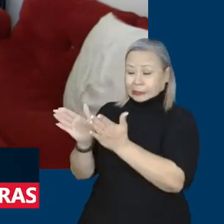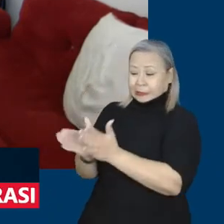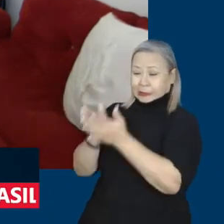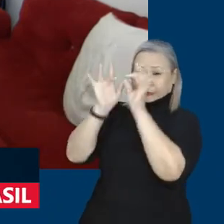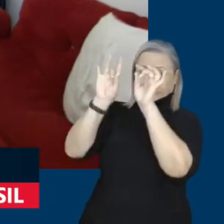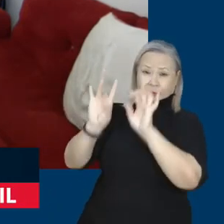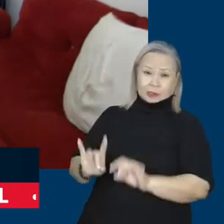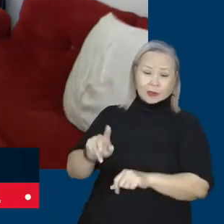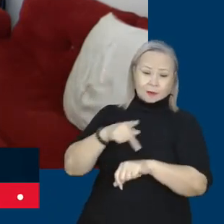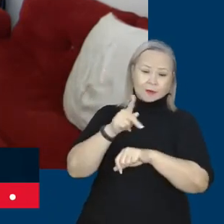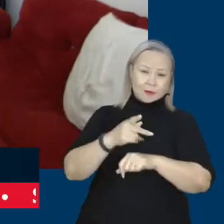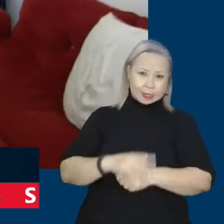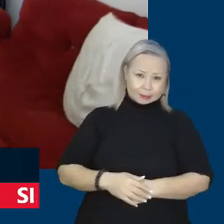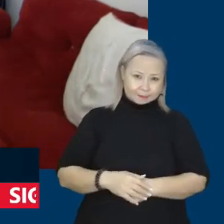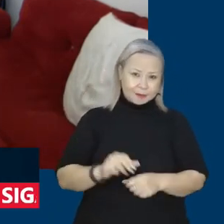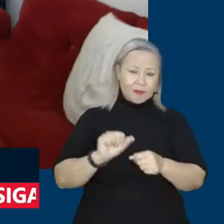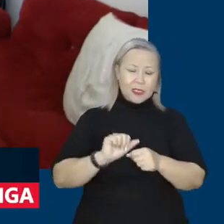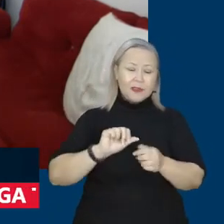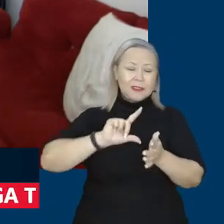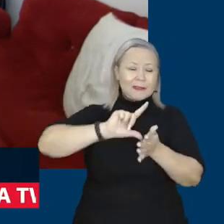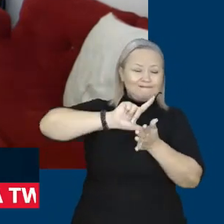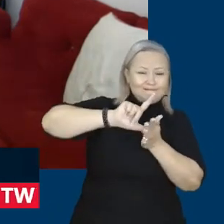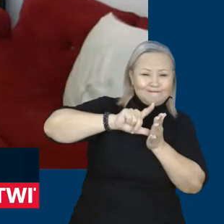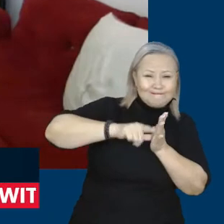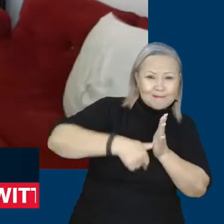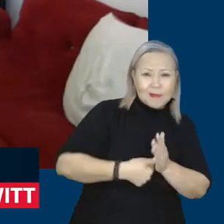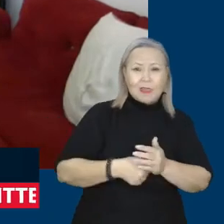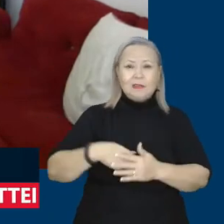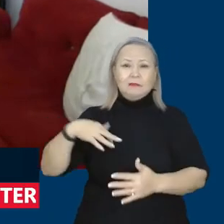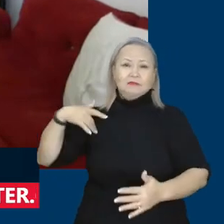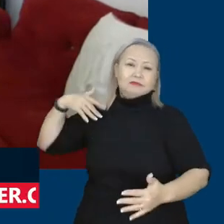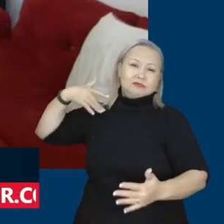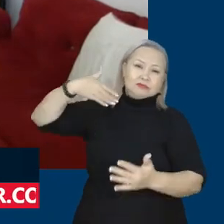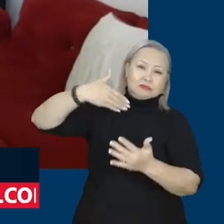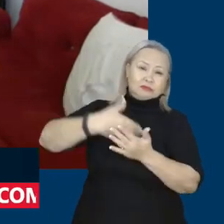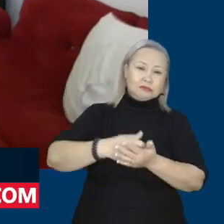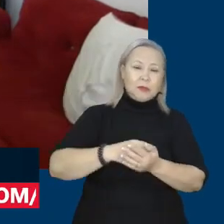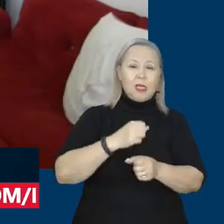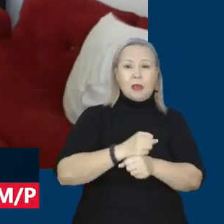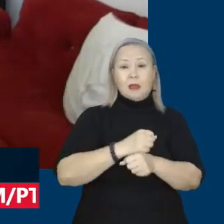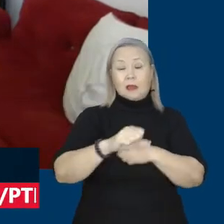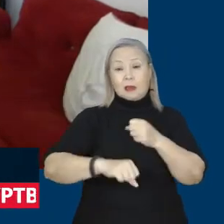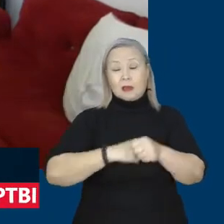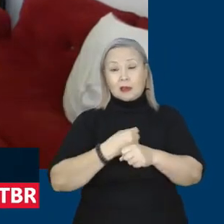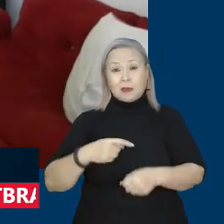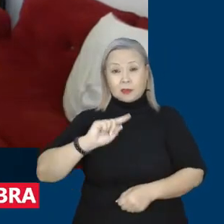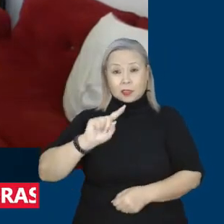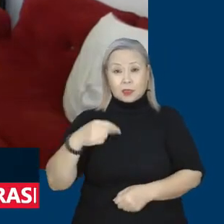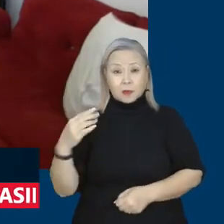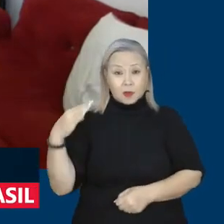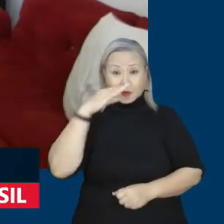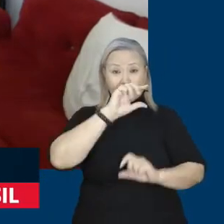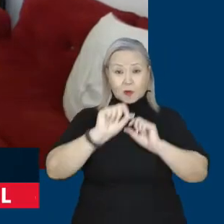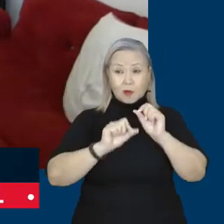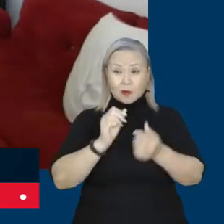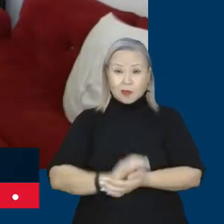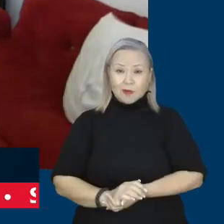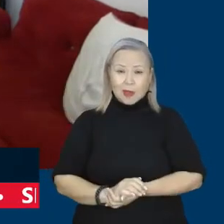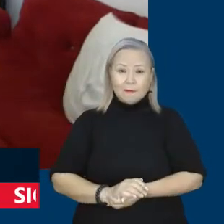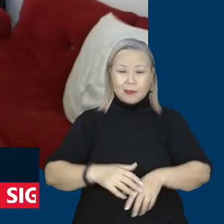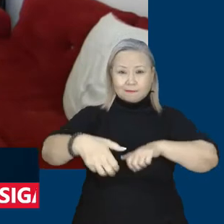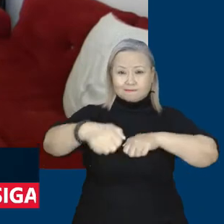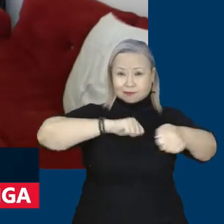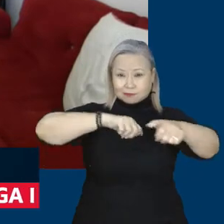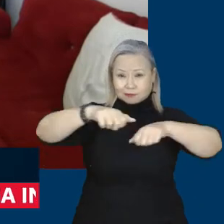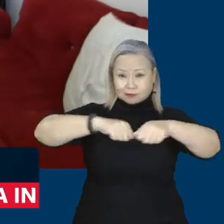que a gente retrocedesse é décadas após bolsonaro ter o hábito e tomar o hábito de rasgar a Constituição